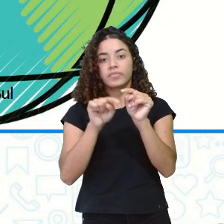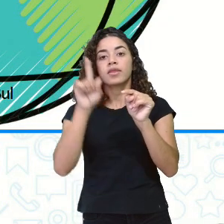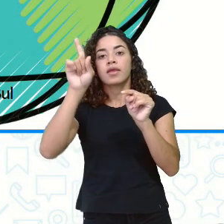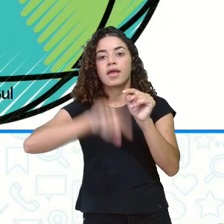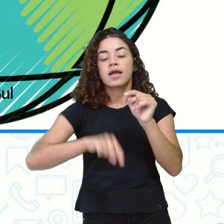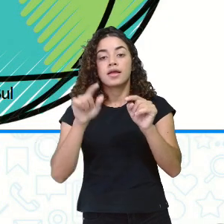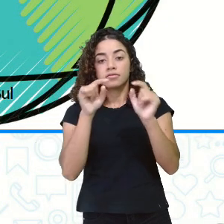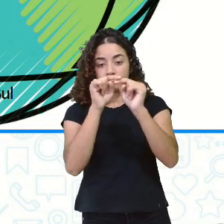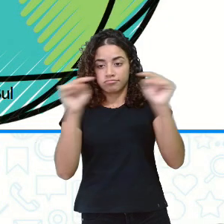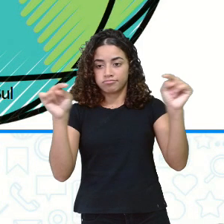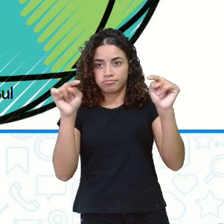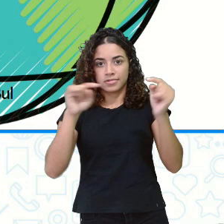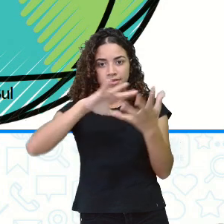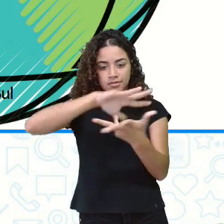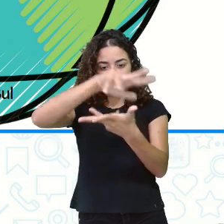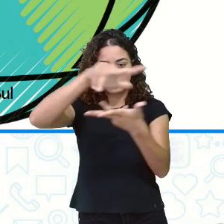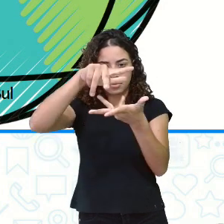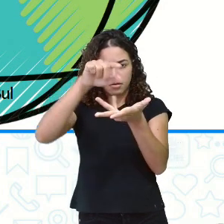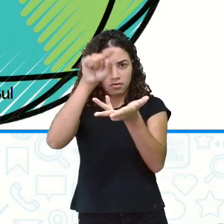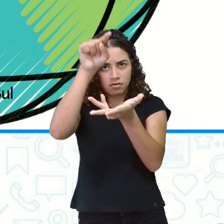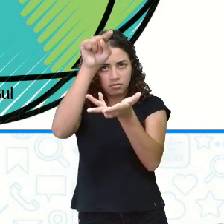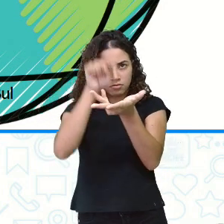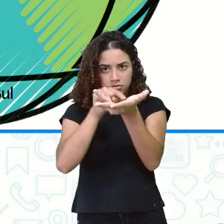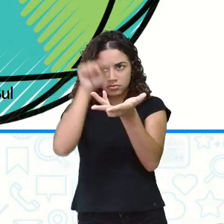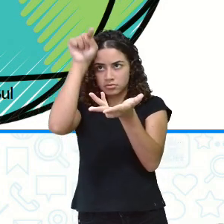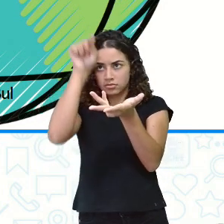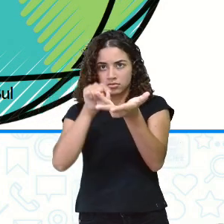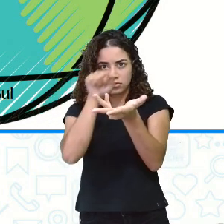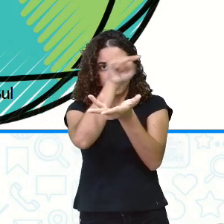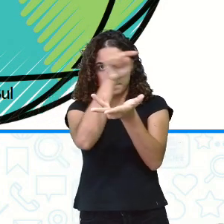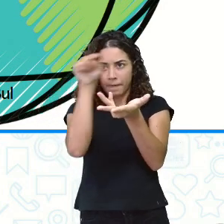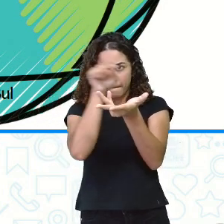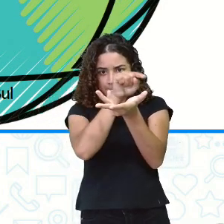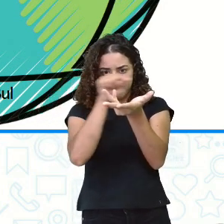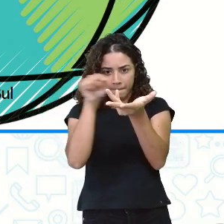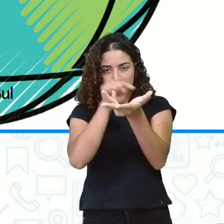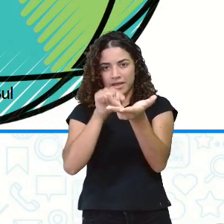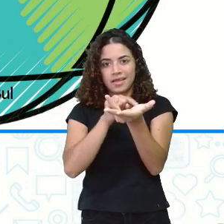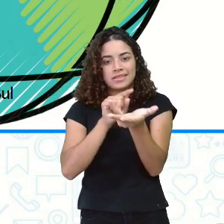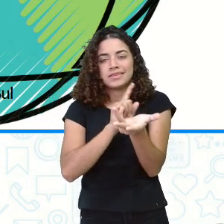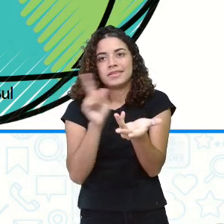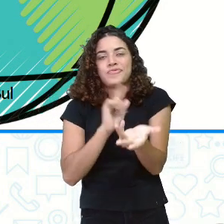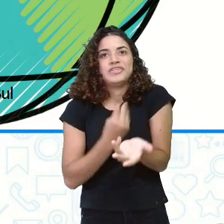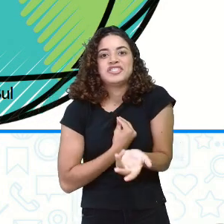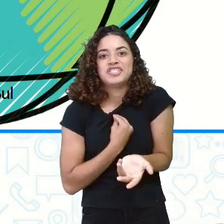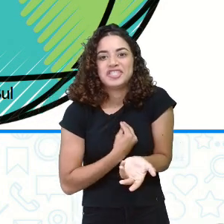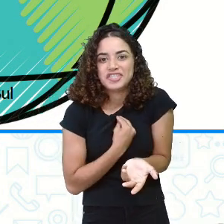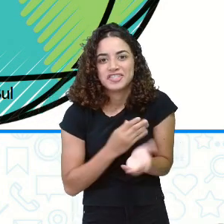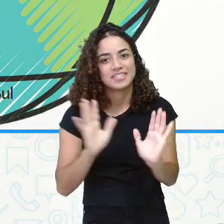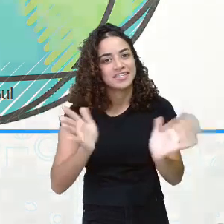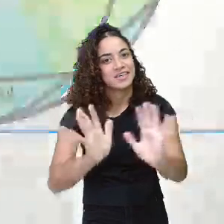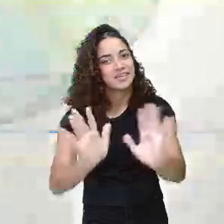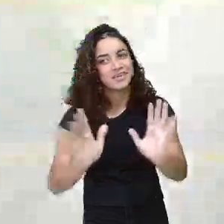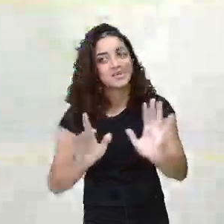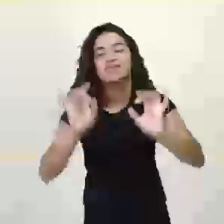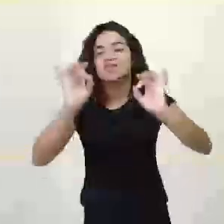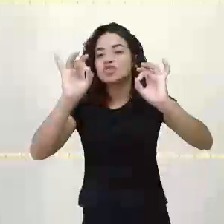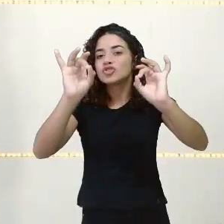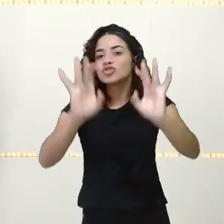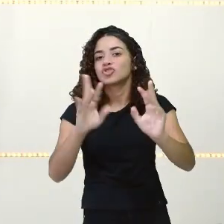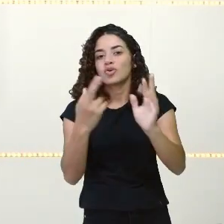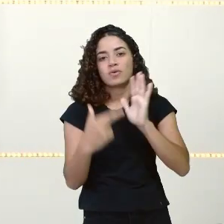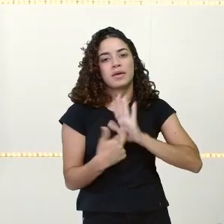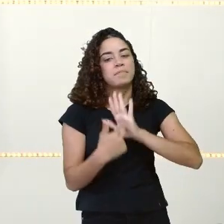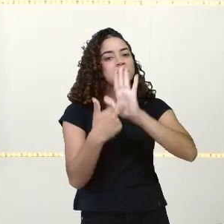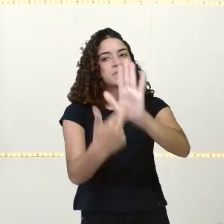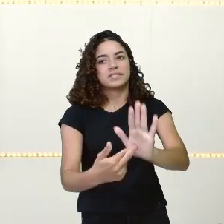imaginárias traçadas ao longo da Terra. Essas linhas aqui, gente, elas não existem, tá bom? Aqui a gente tem a